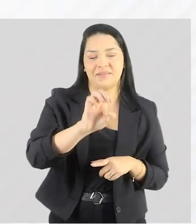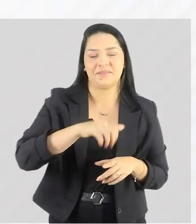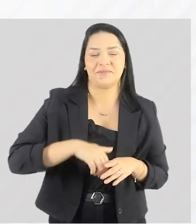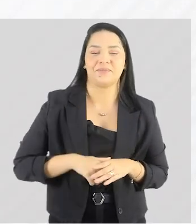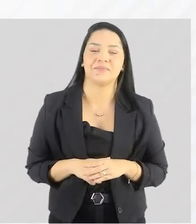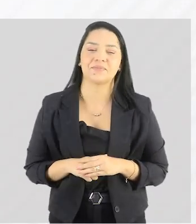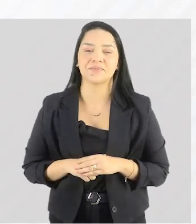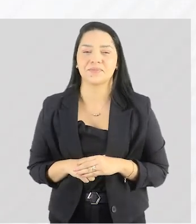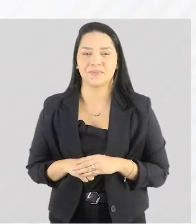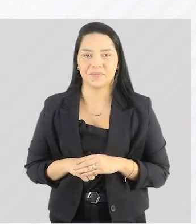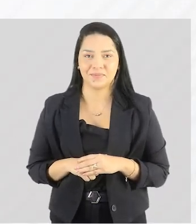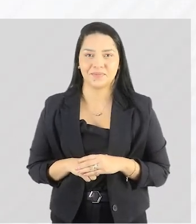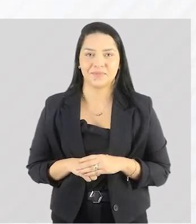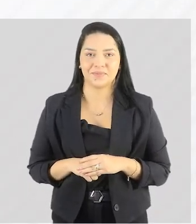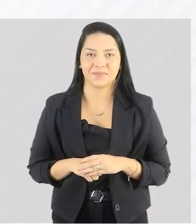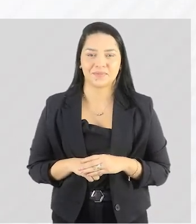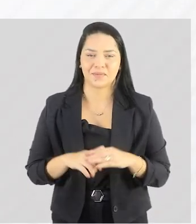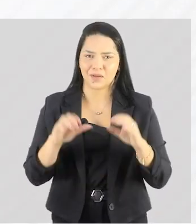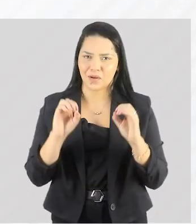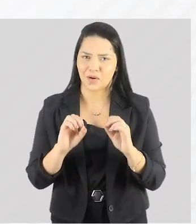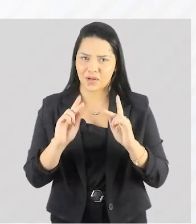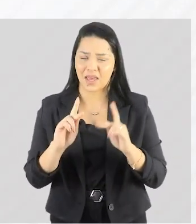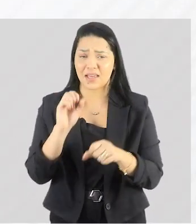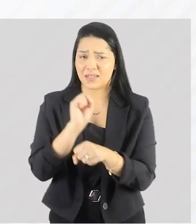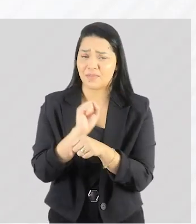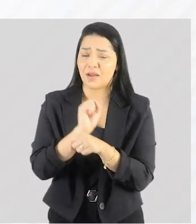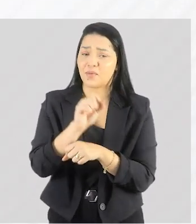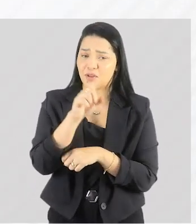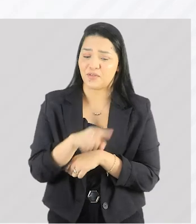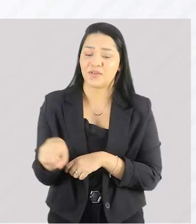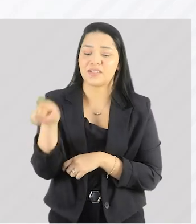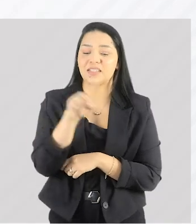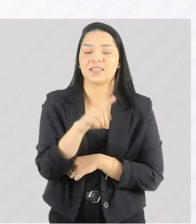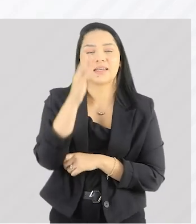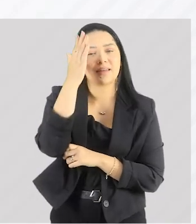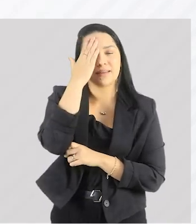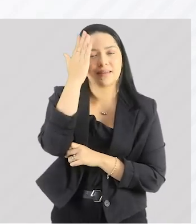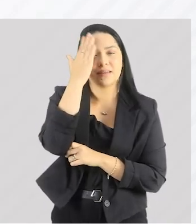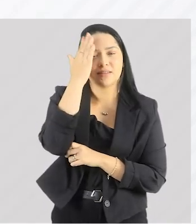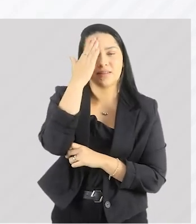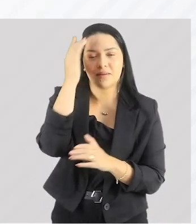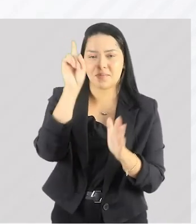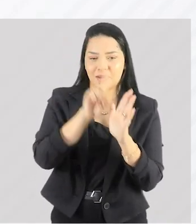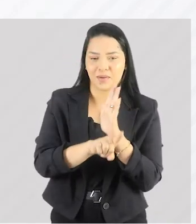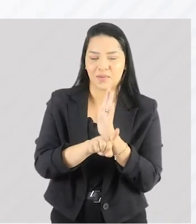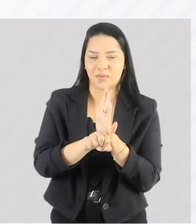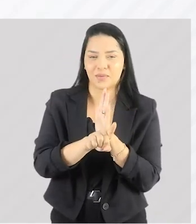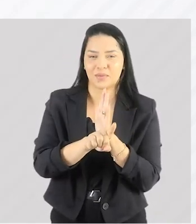gabarito letra E, tranquilo? Espero que vocês tenham entendido aí a questão